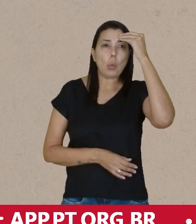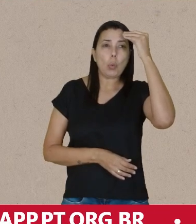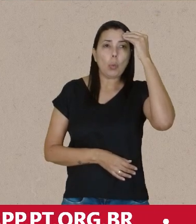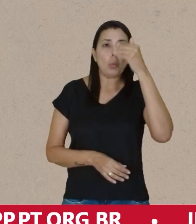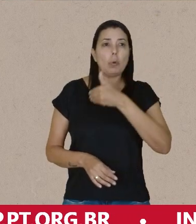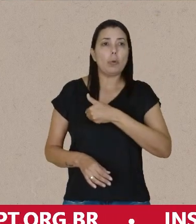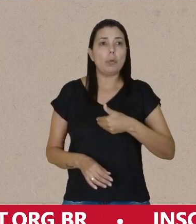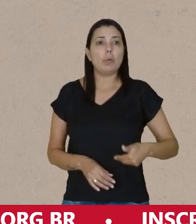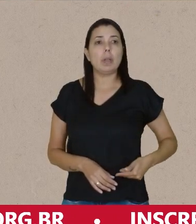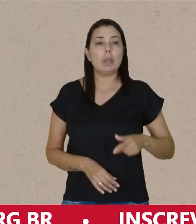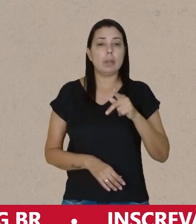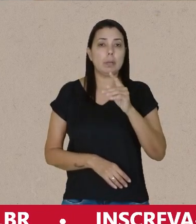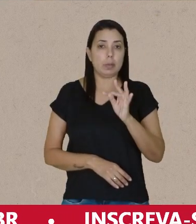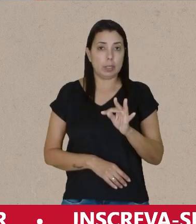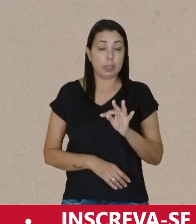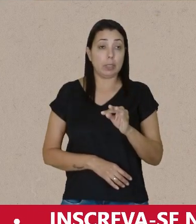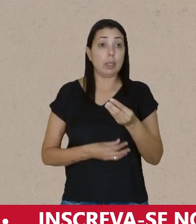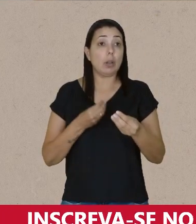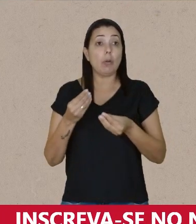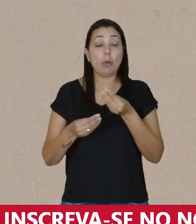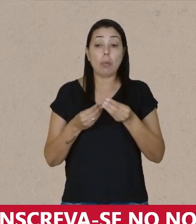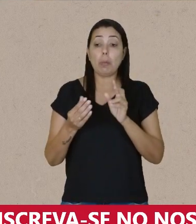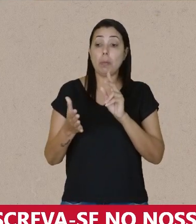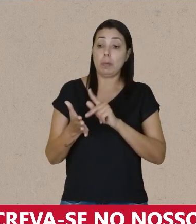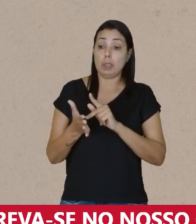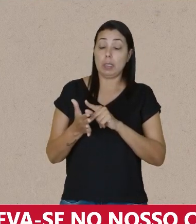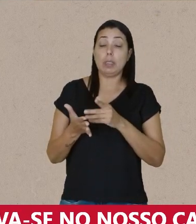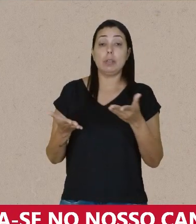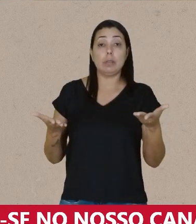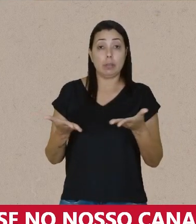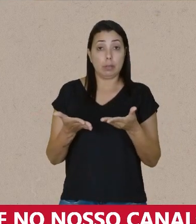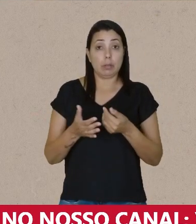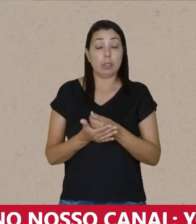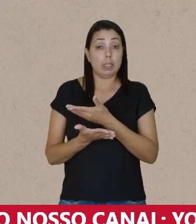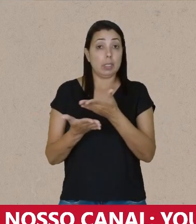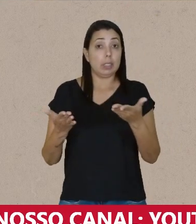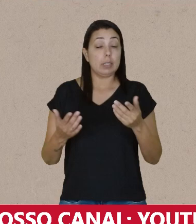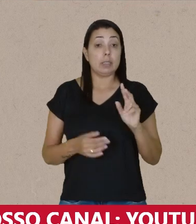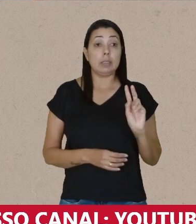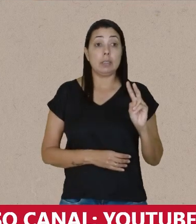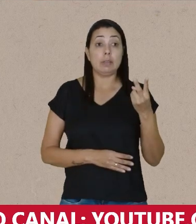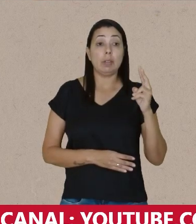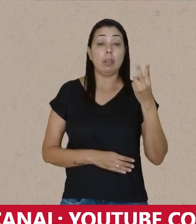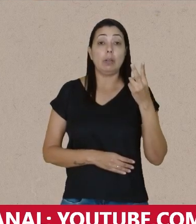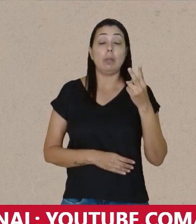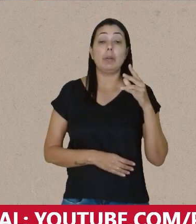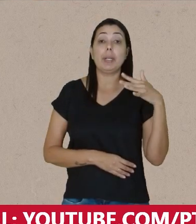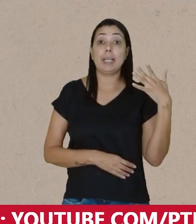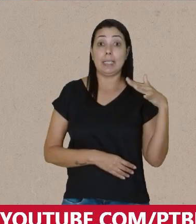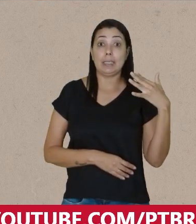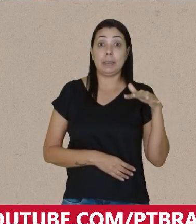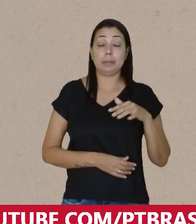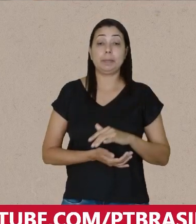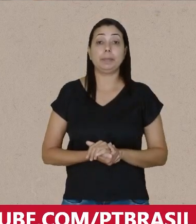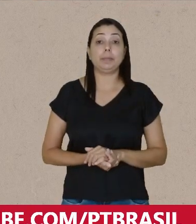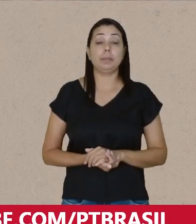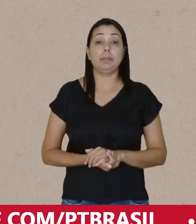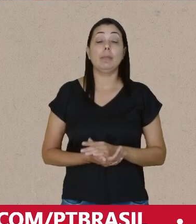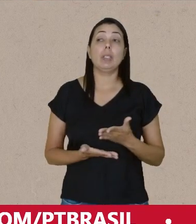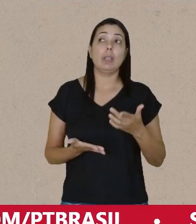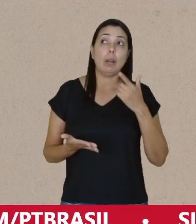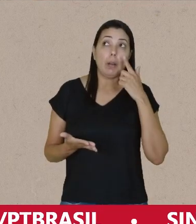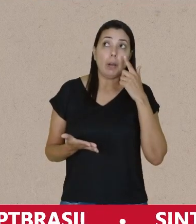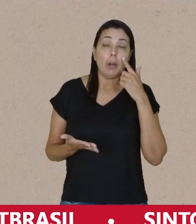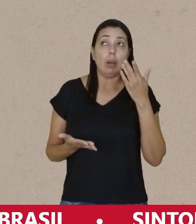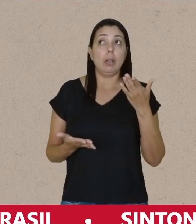governos do PT. Qual é a real causa, Bruno, desses preços tão em alta? Olha,